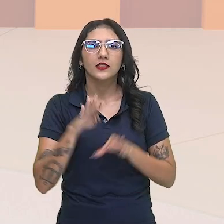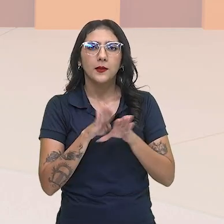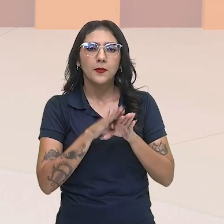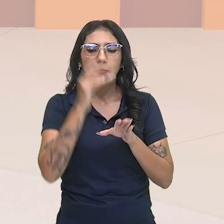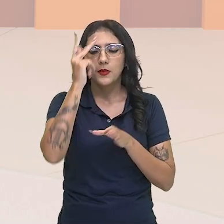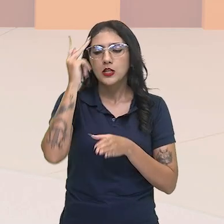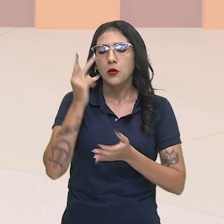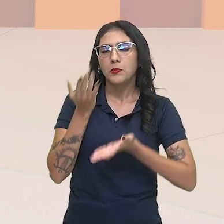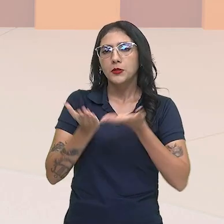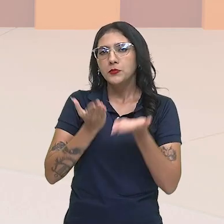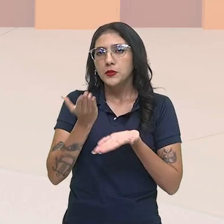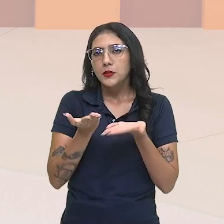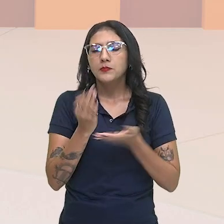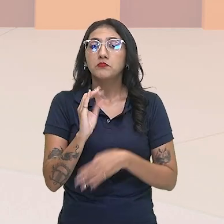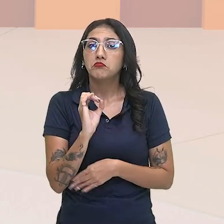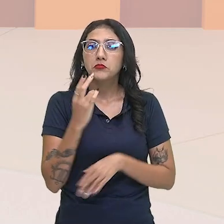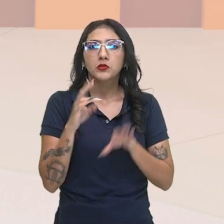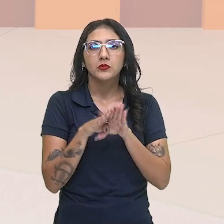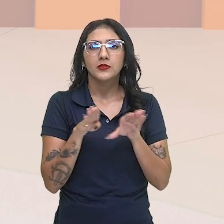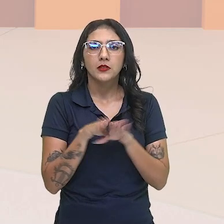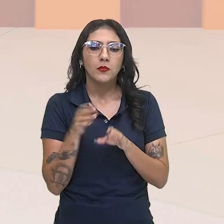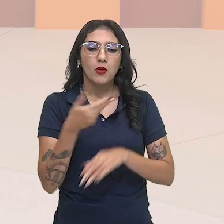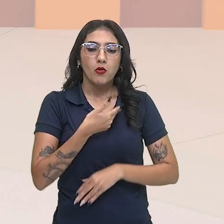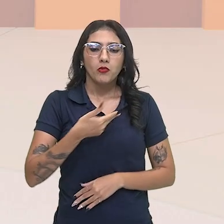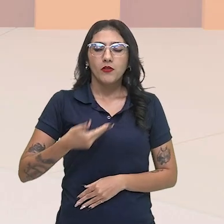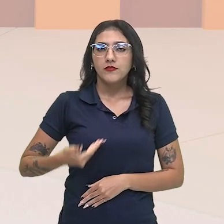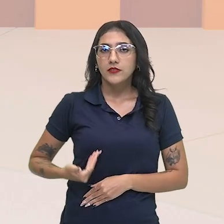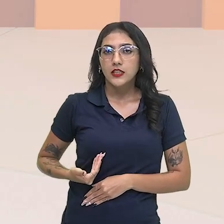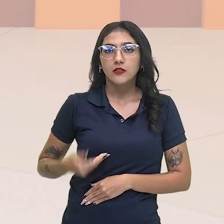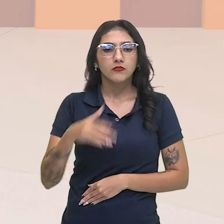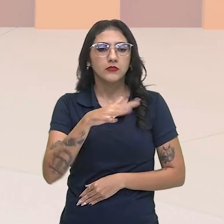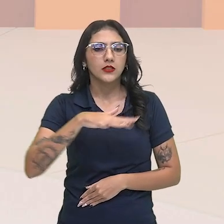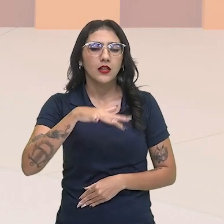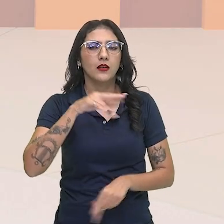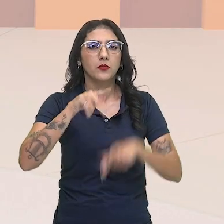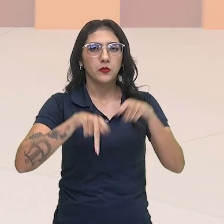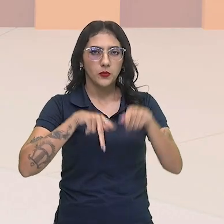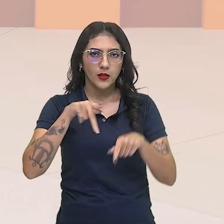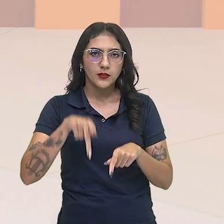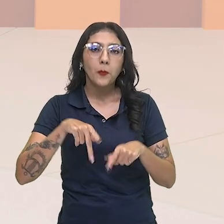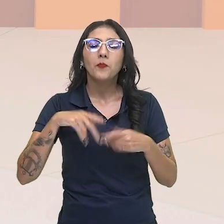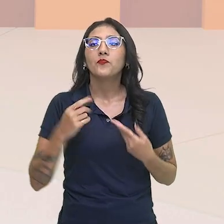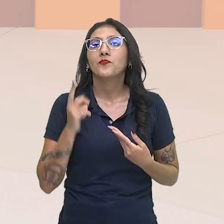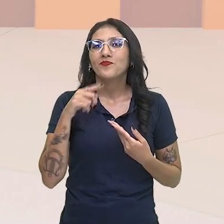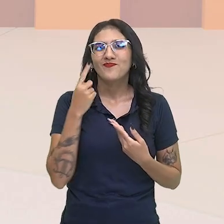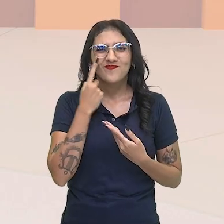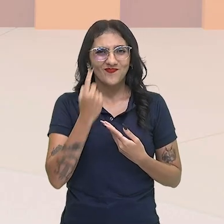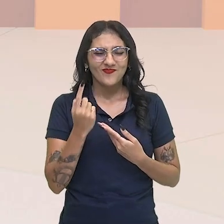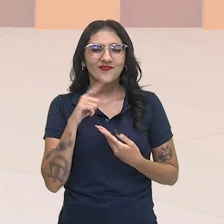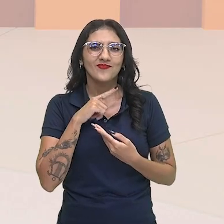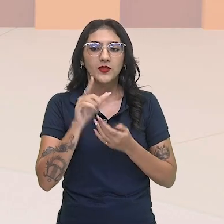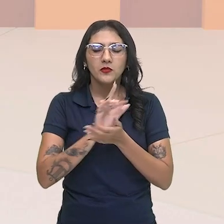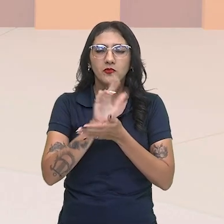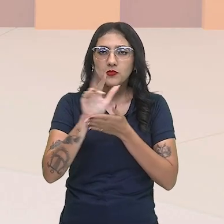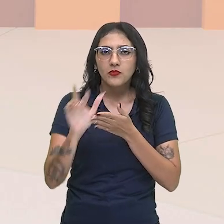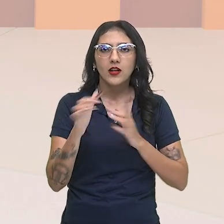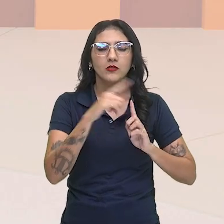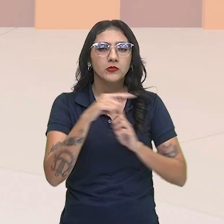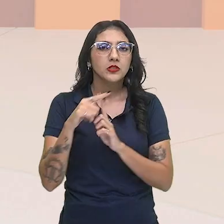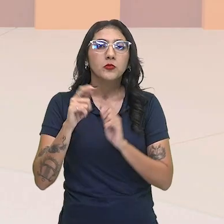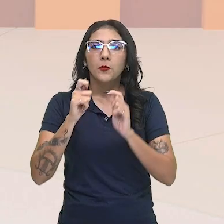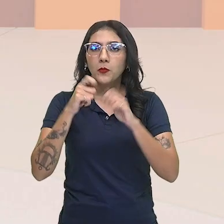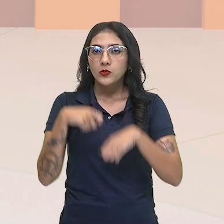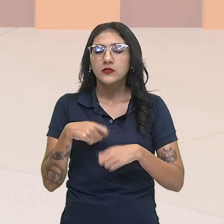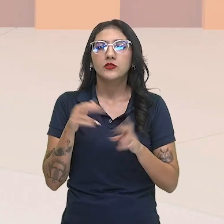empregados, né, entre as relações de governante e governados. Então, nós temos aí essa gama, né, de